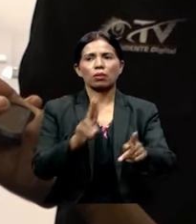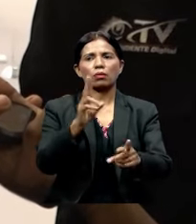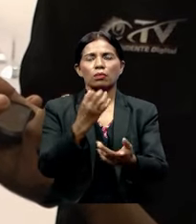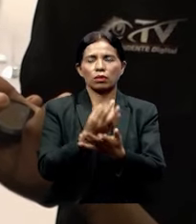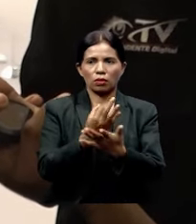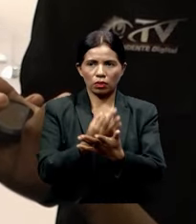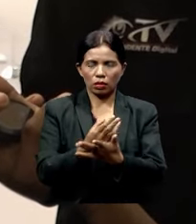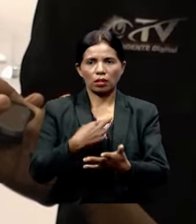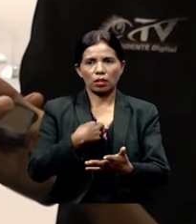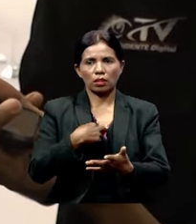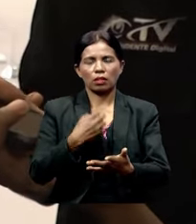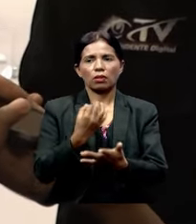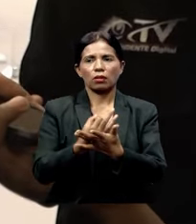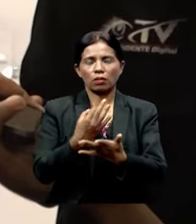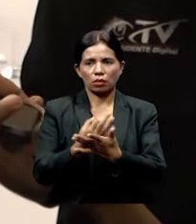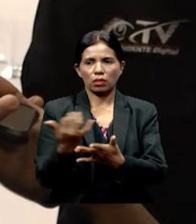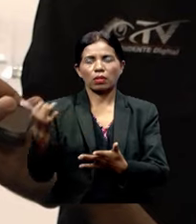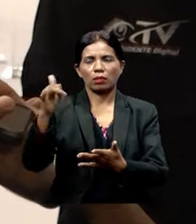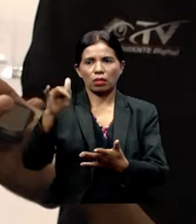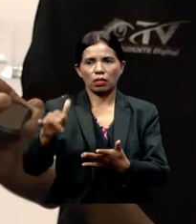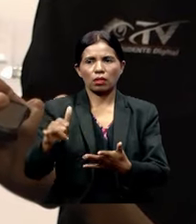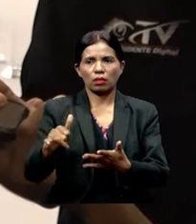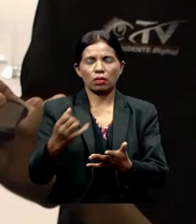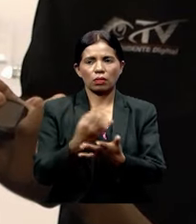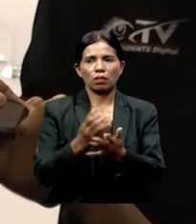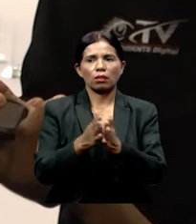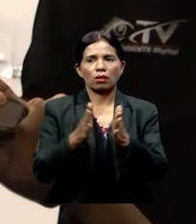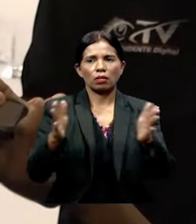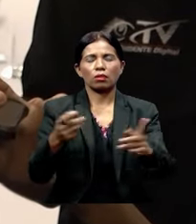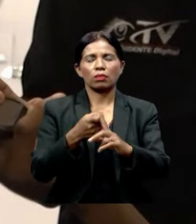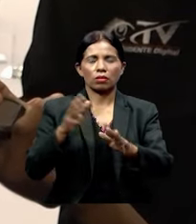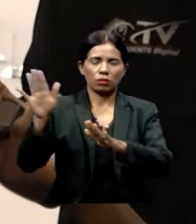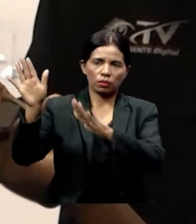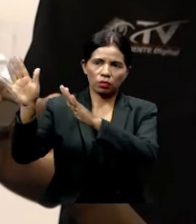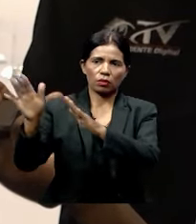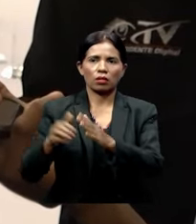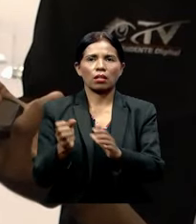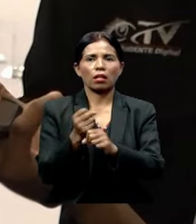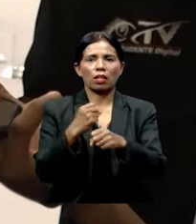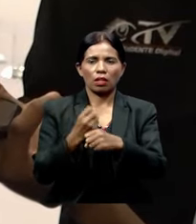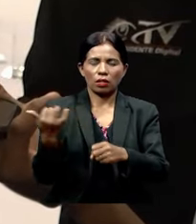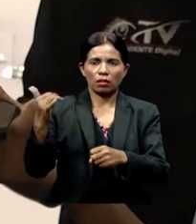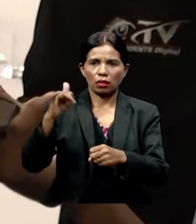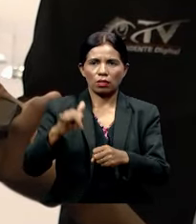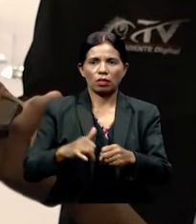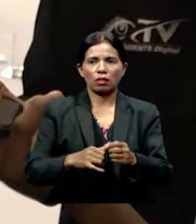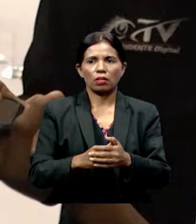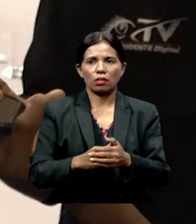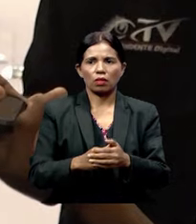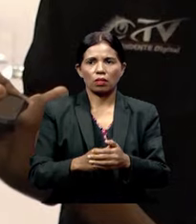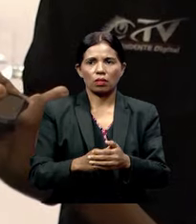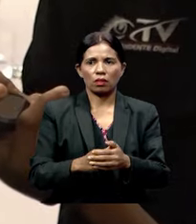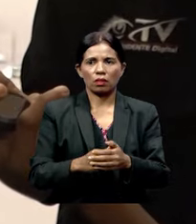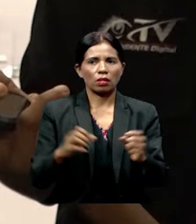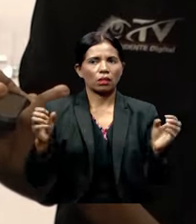rasik nebe ke osang serne da ruma mos montante bot tama si are rural antau dene halo sira mos da ruma ba beruane bele laku